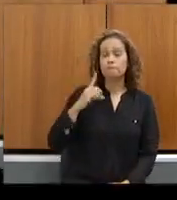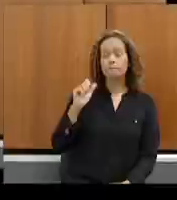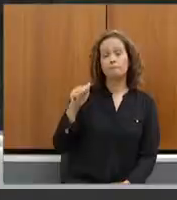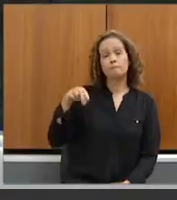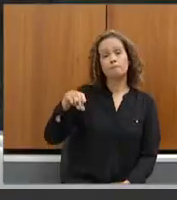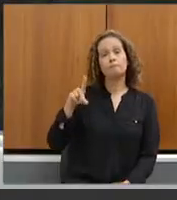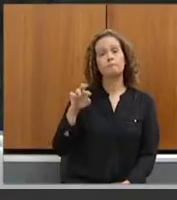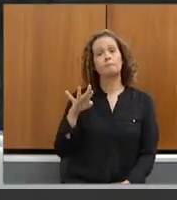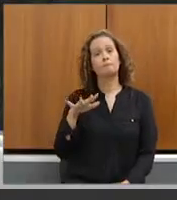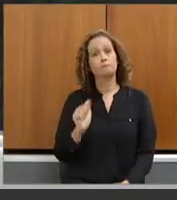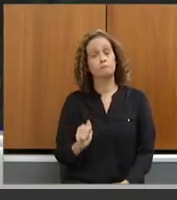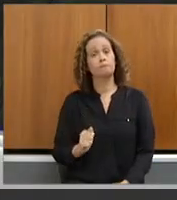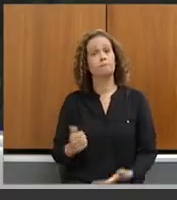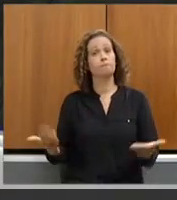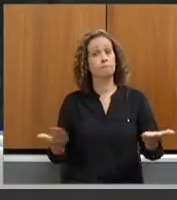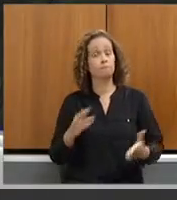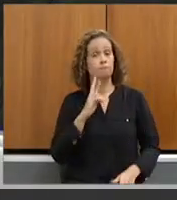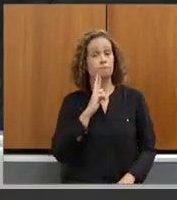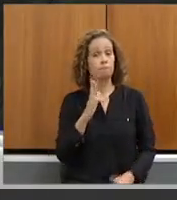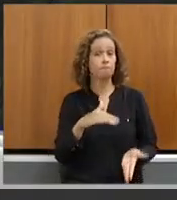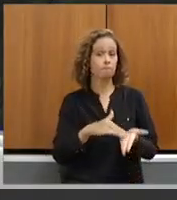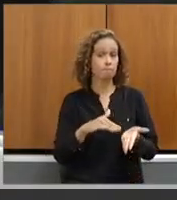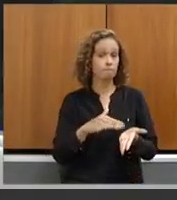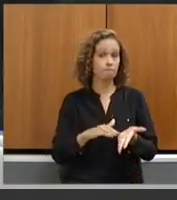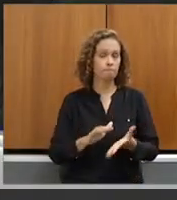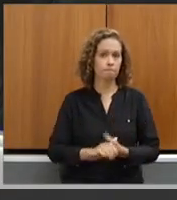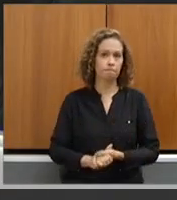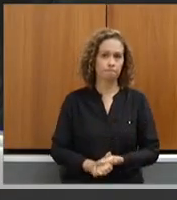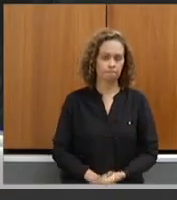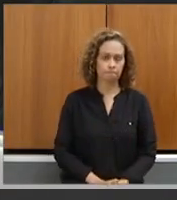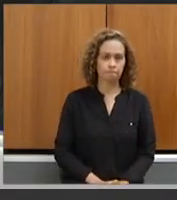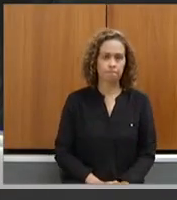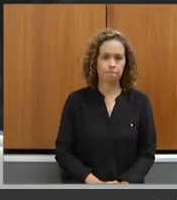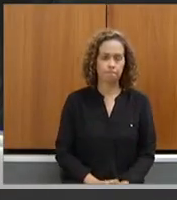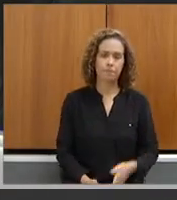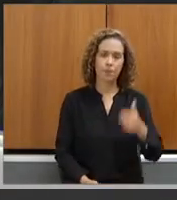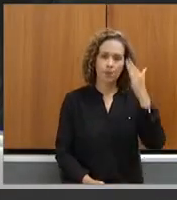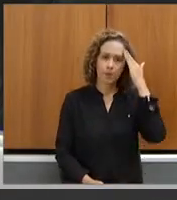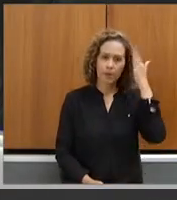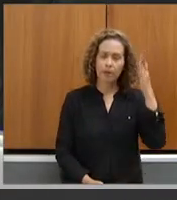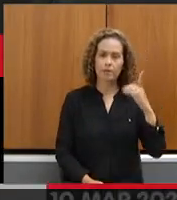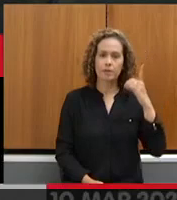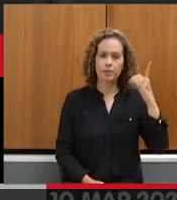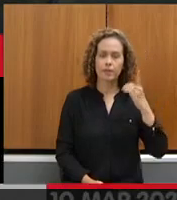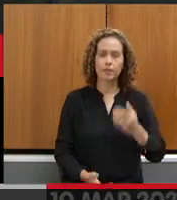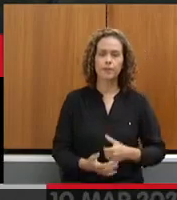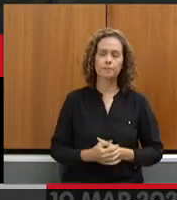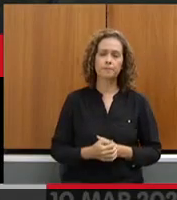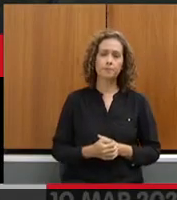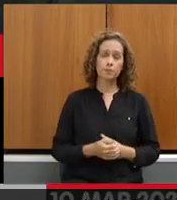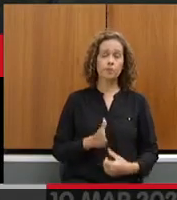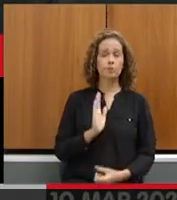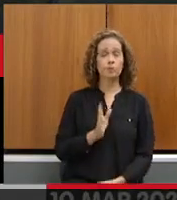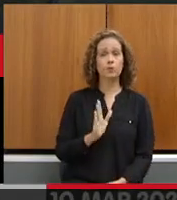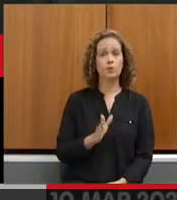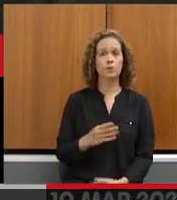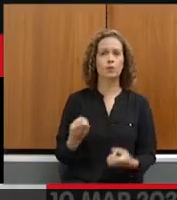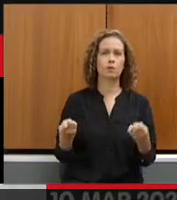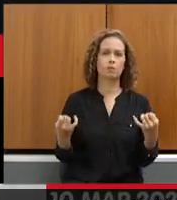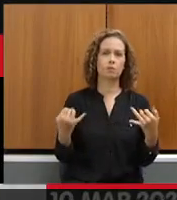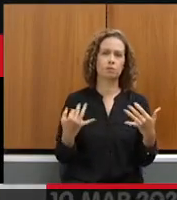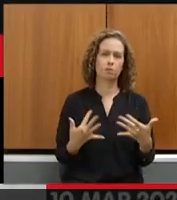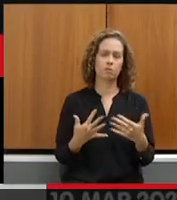com a palavra o secretário Carlos Eduardo Obrigado deputada em relação à o que nós falamos